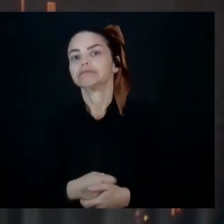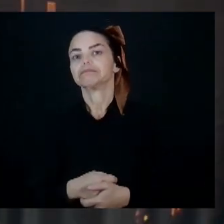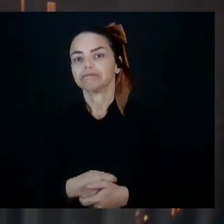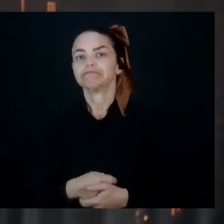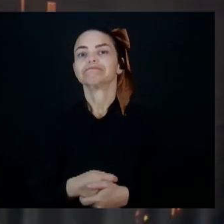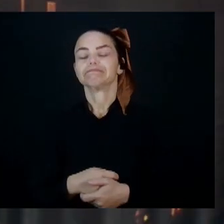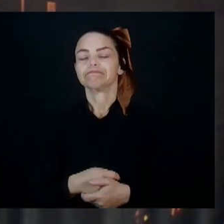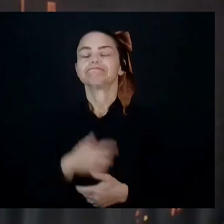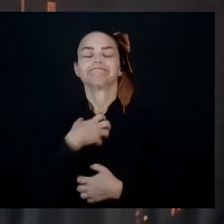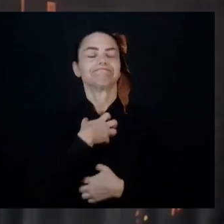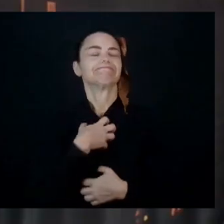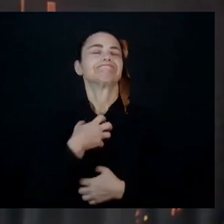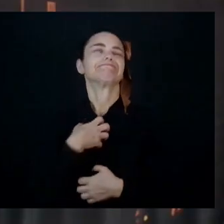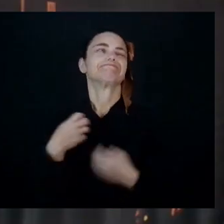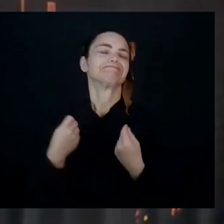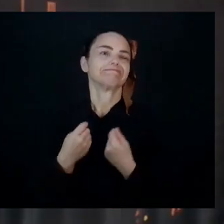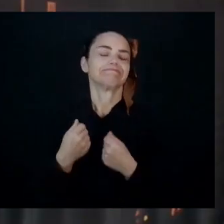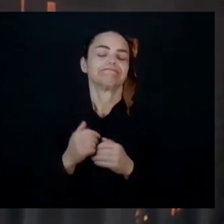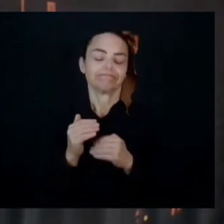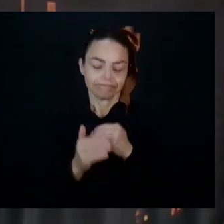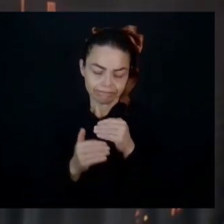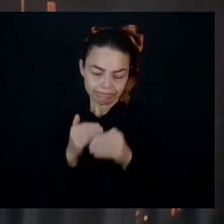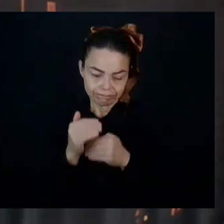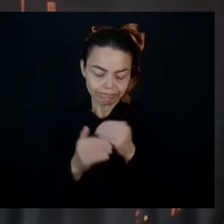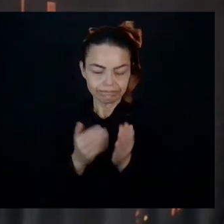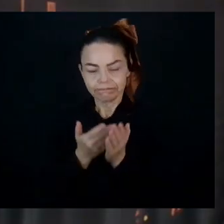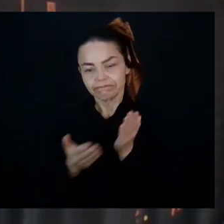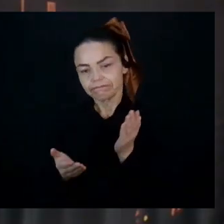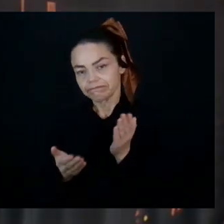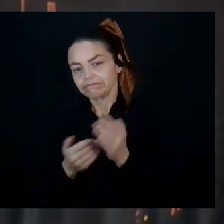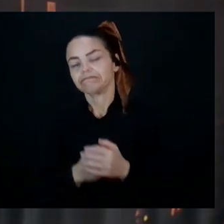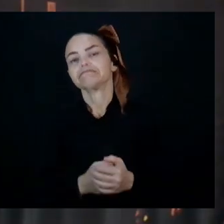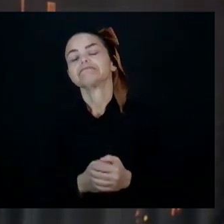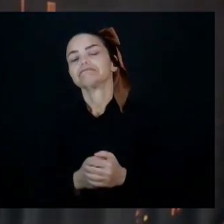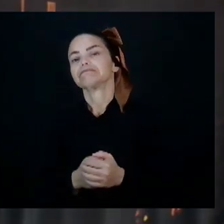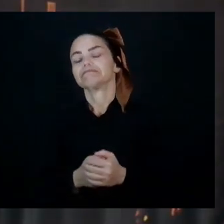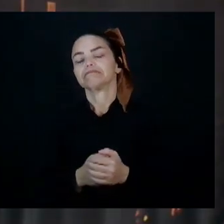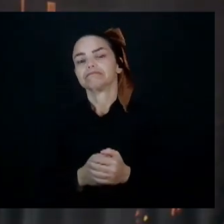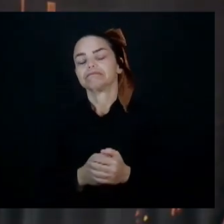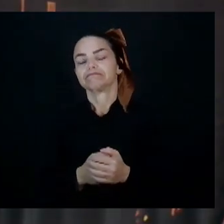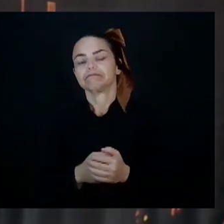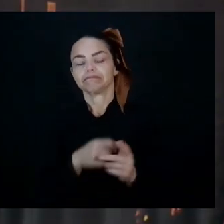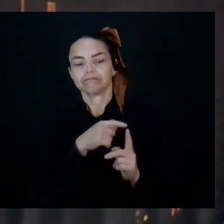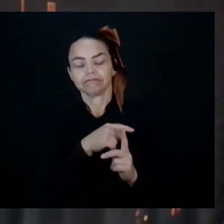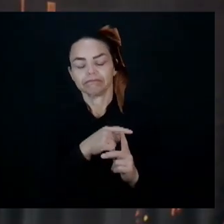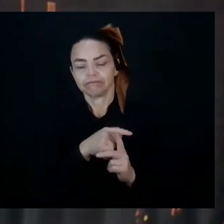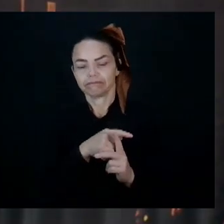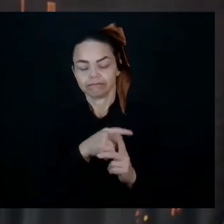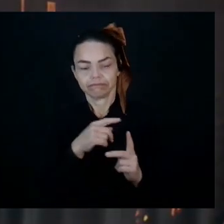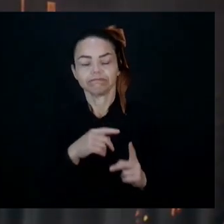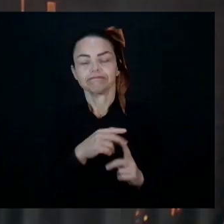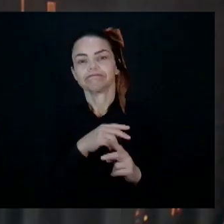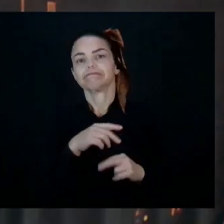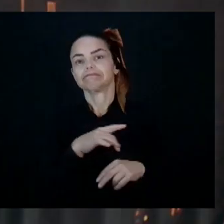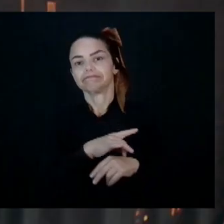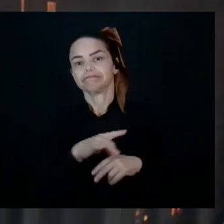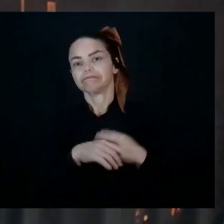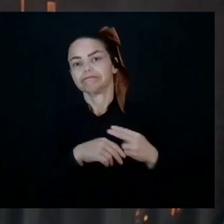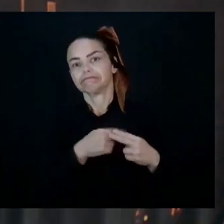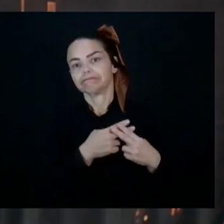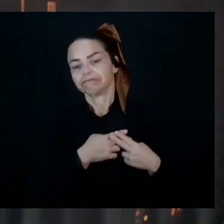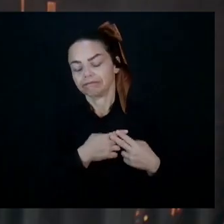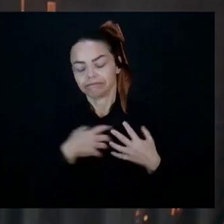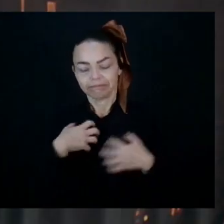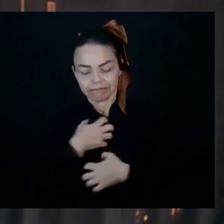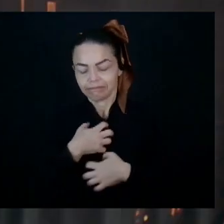traz um processo de perda, um processo de luto, né, para cada pessoa. Então, como a gente